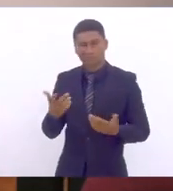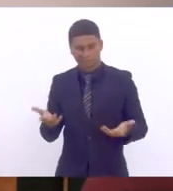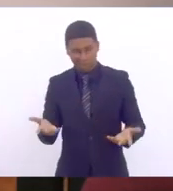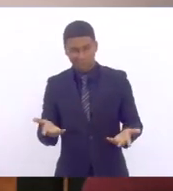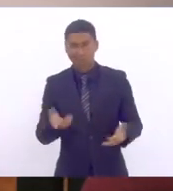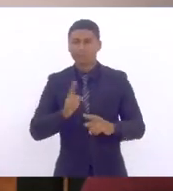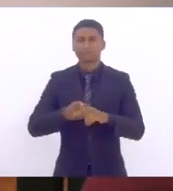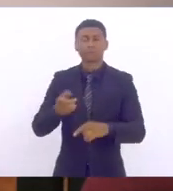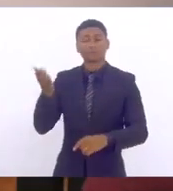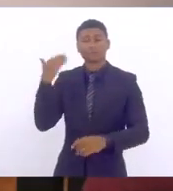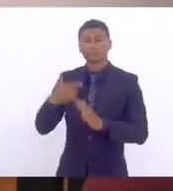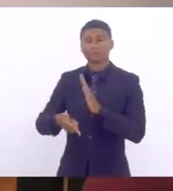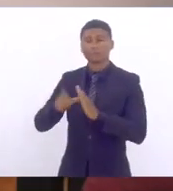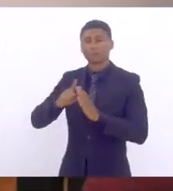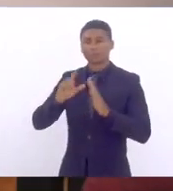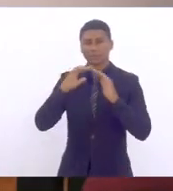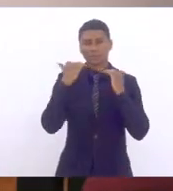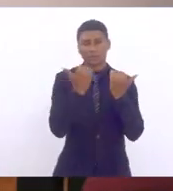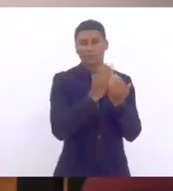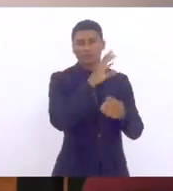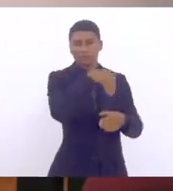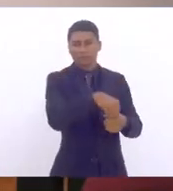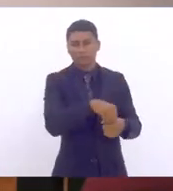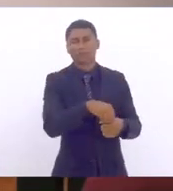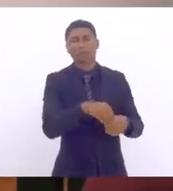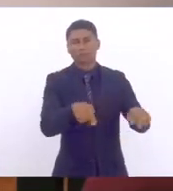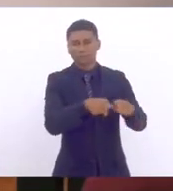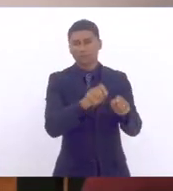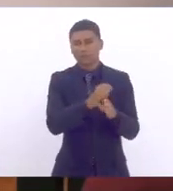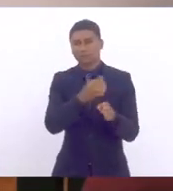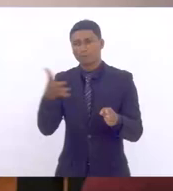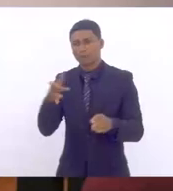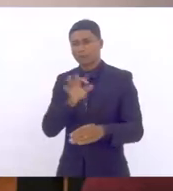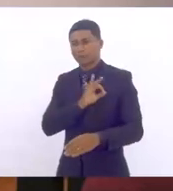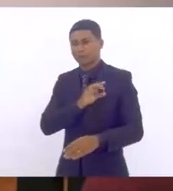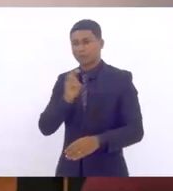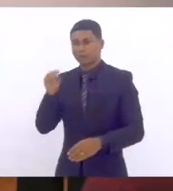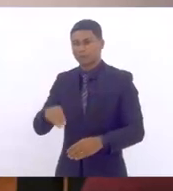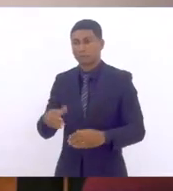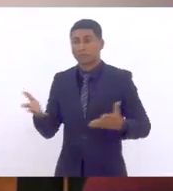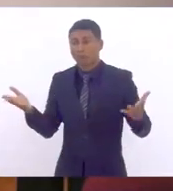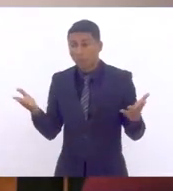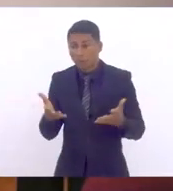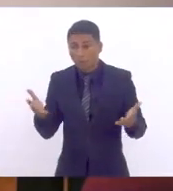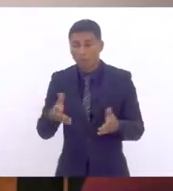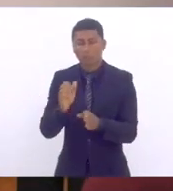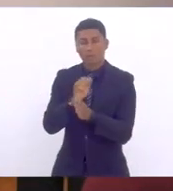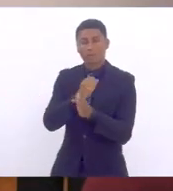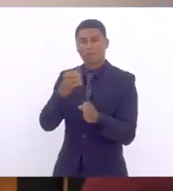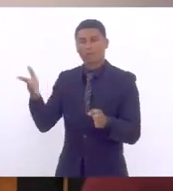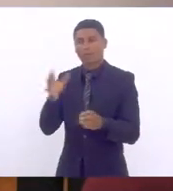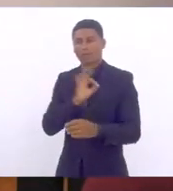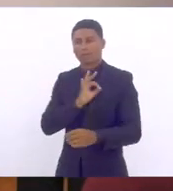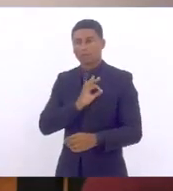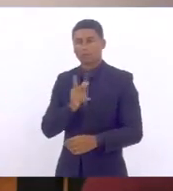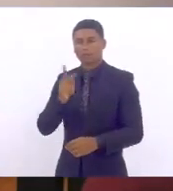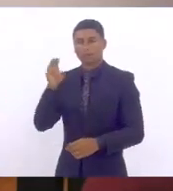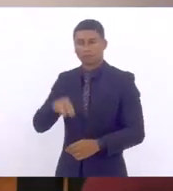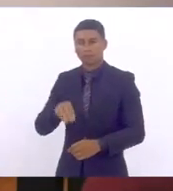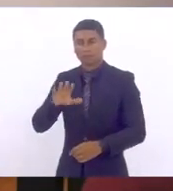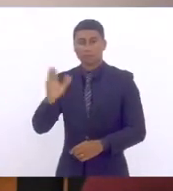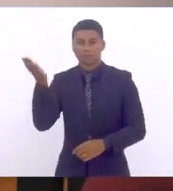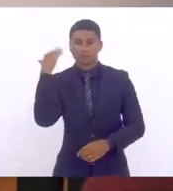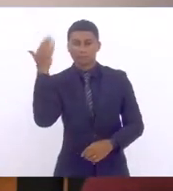a segurança do estádio era dentro e fora, da polícia militar. Hoje é só fora. Mas na minha época, que eu